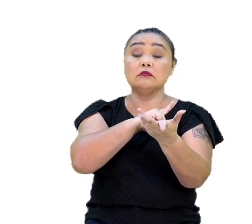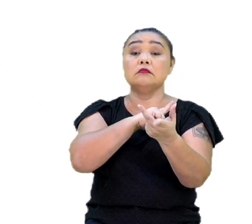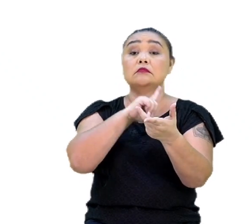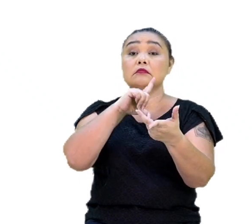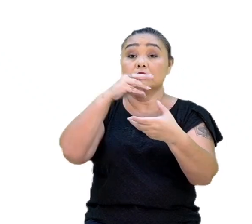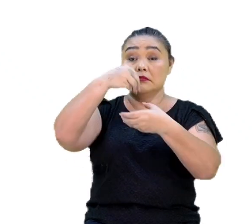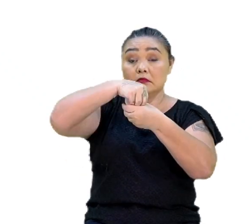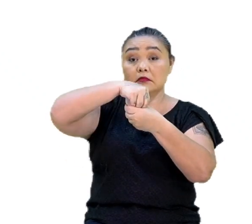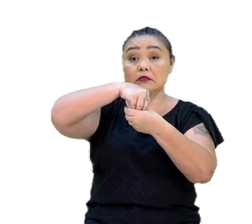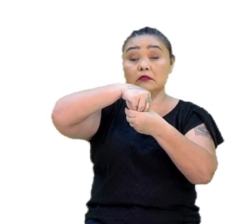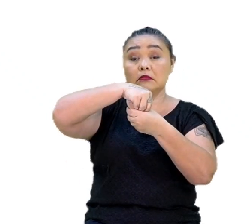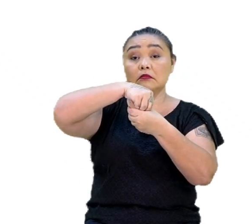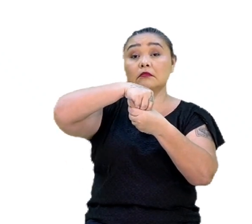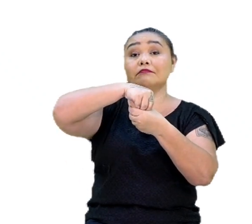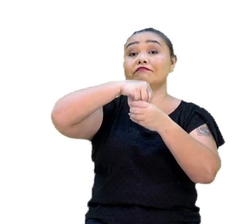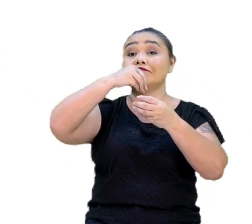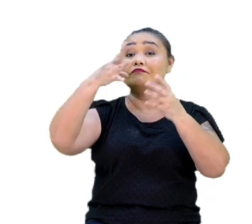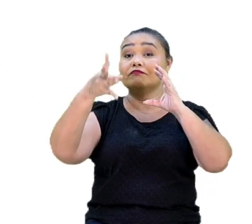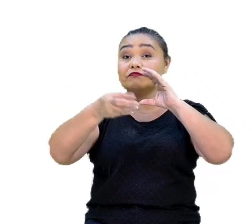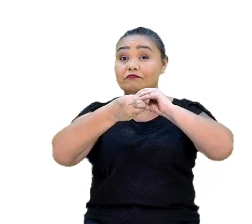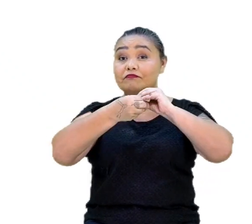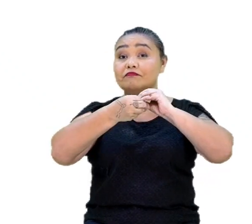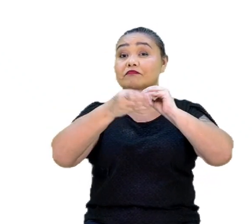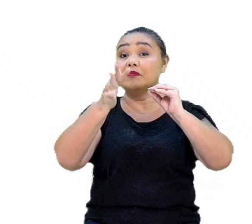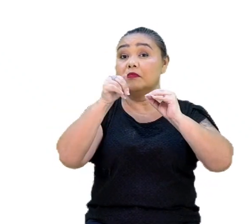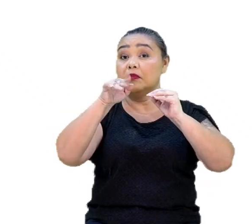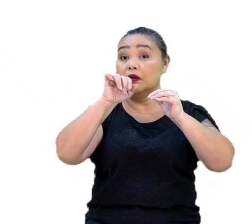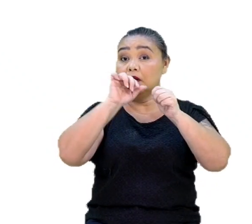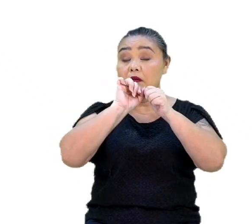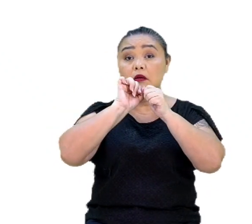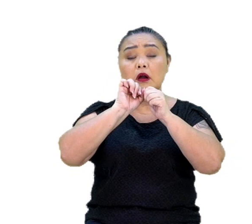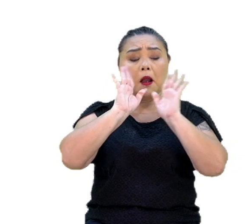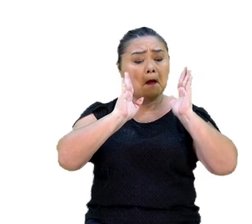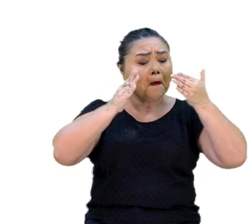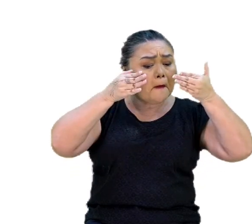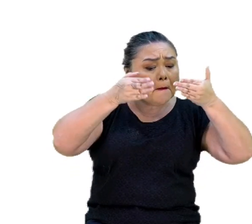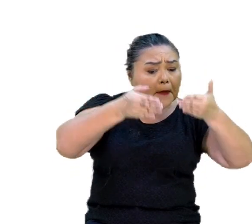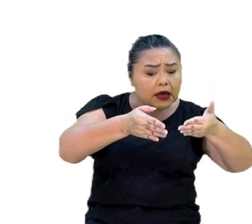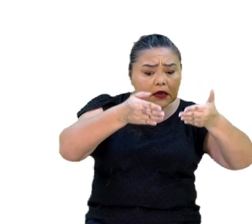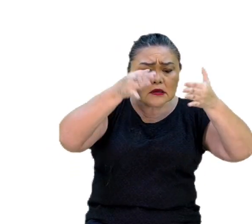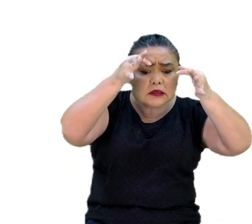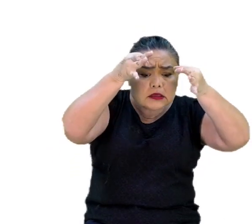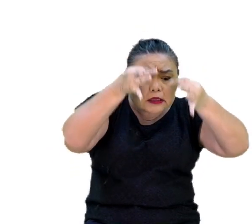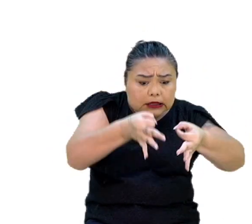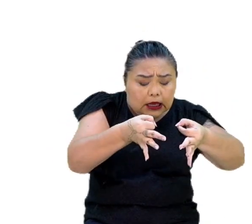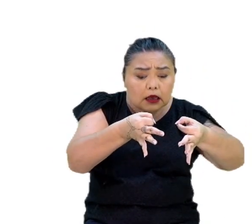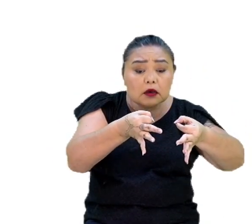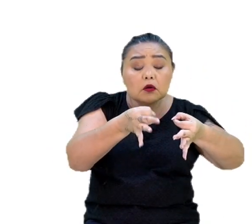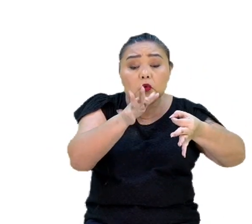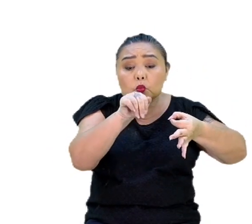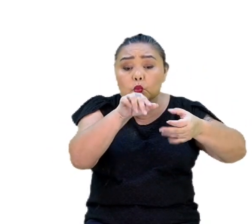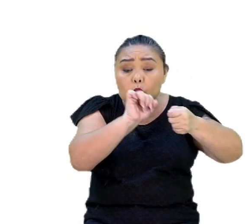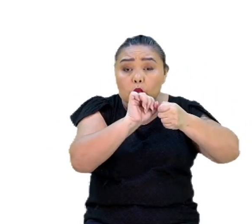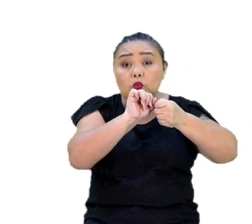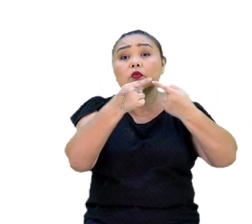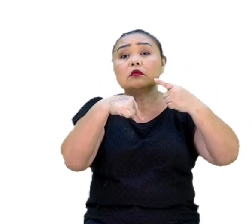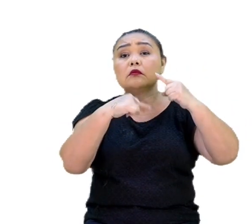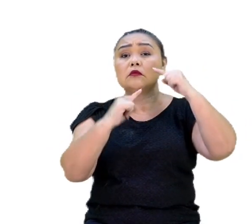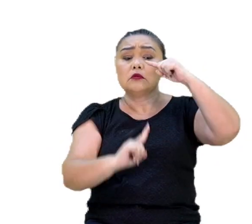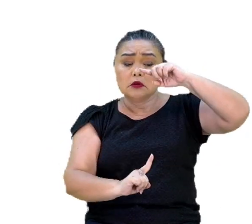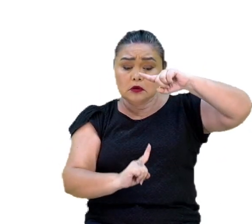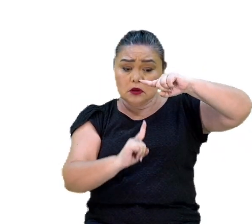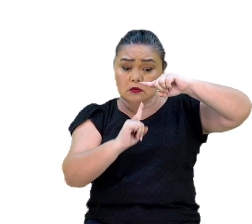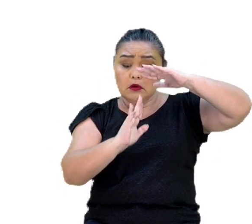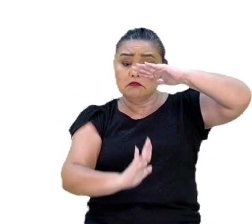possuir, propriedades físicas bem definidas, como o ponto de fusão e o ponto